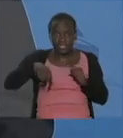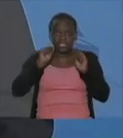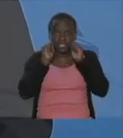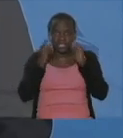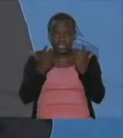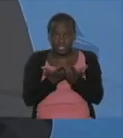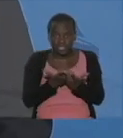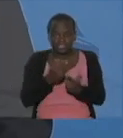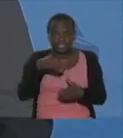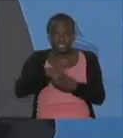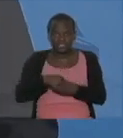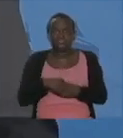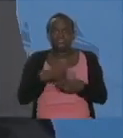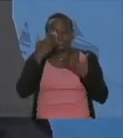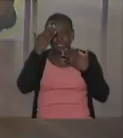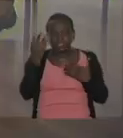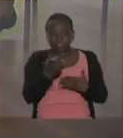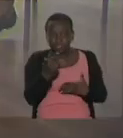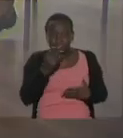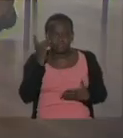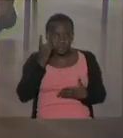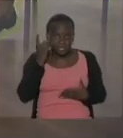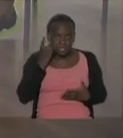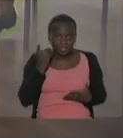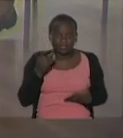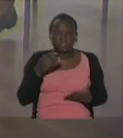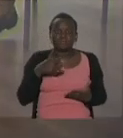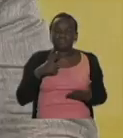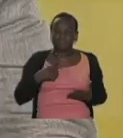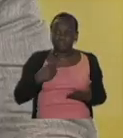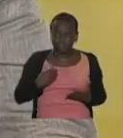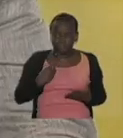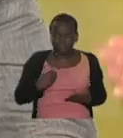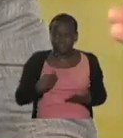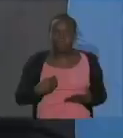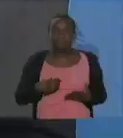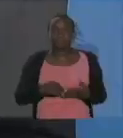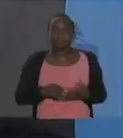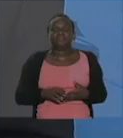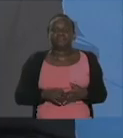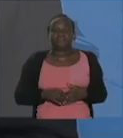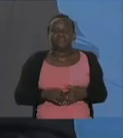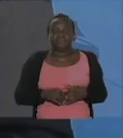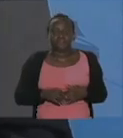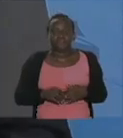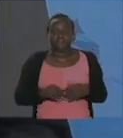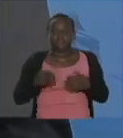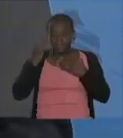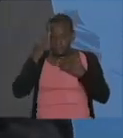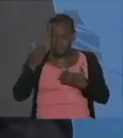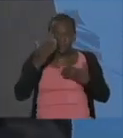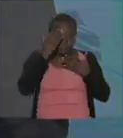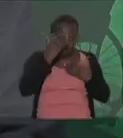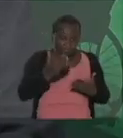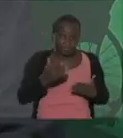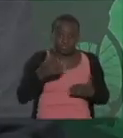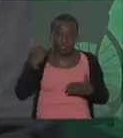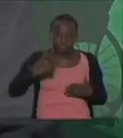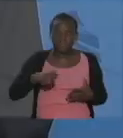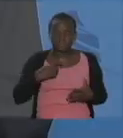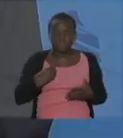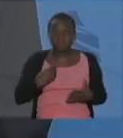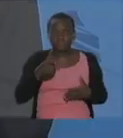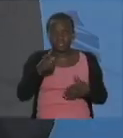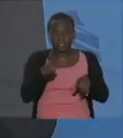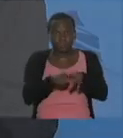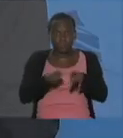realizada aqui na própria alerge Obrigado Deputado Milton Rangel pela sua presença e também ao deputado Carlos Roberto osó mais uma